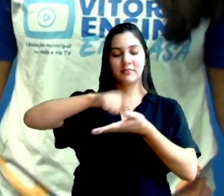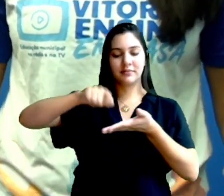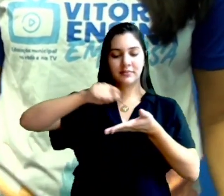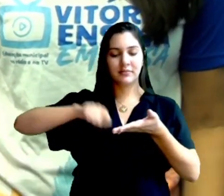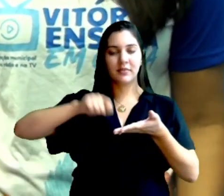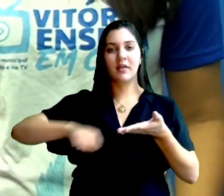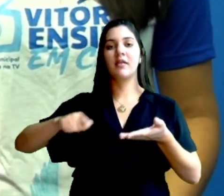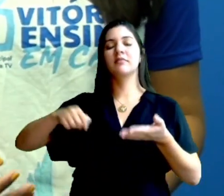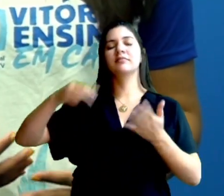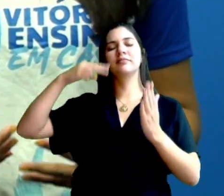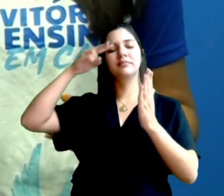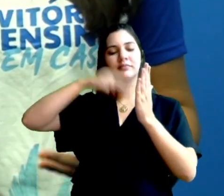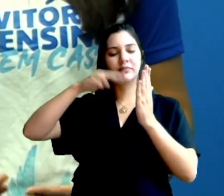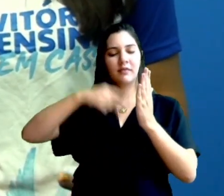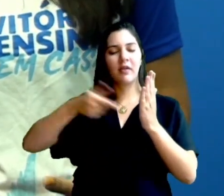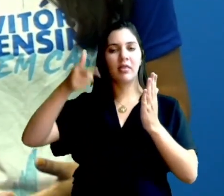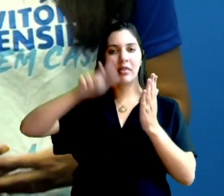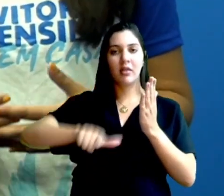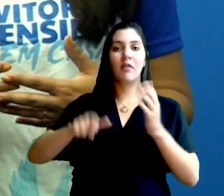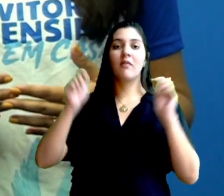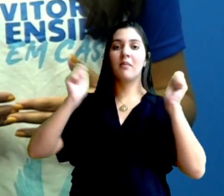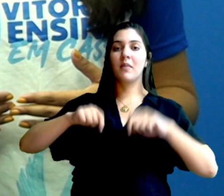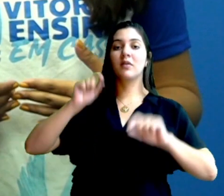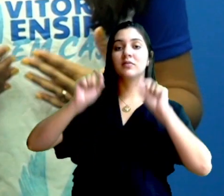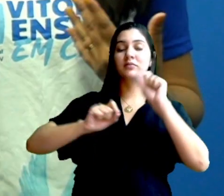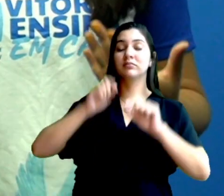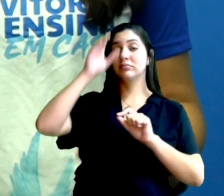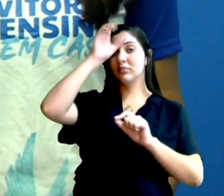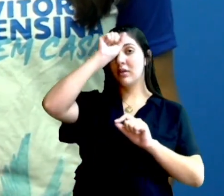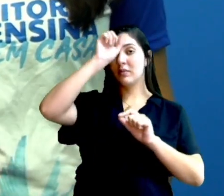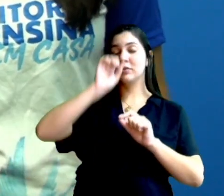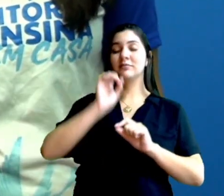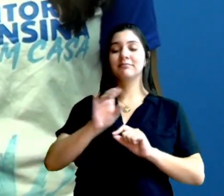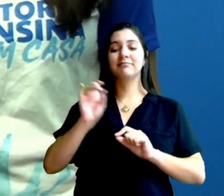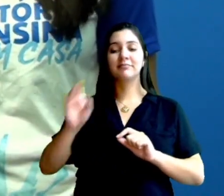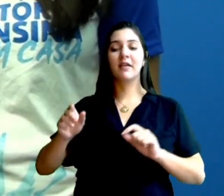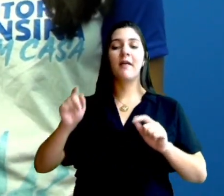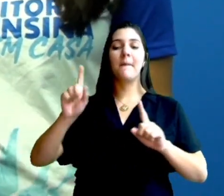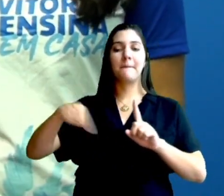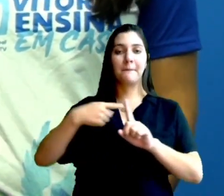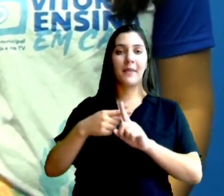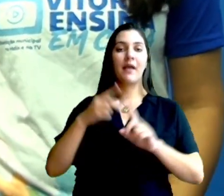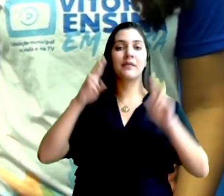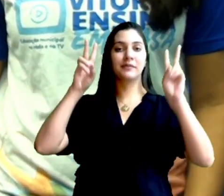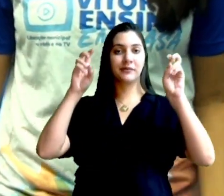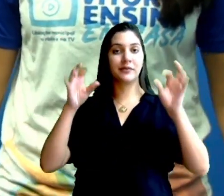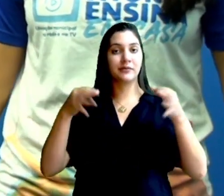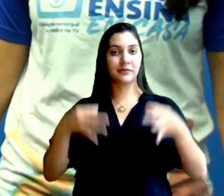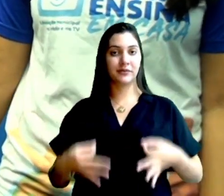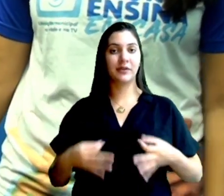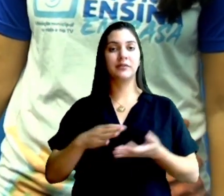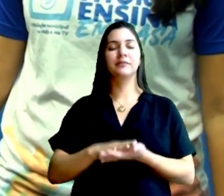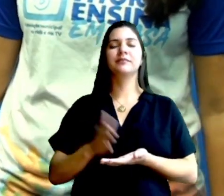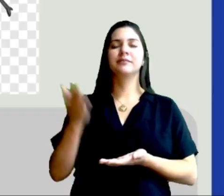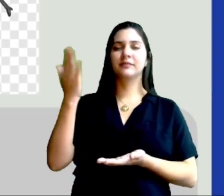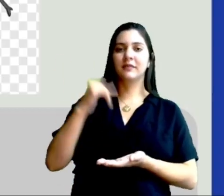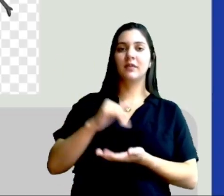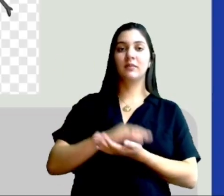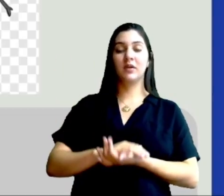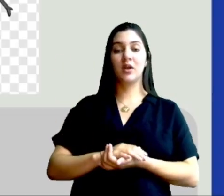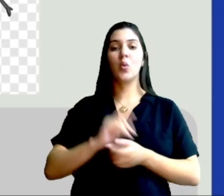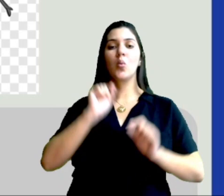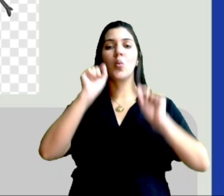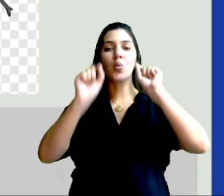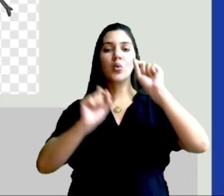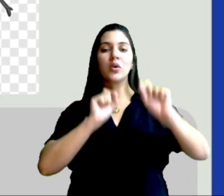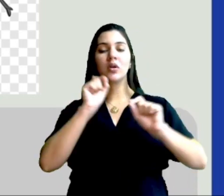anotações e revisem para que vocês possam aprender cada vez mais o conteúdo, tá certo? Então vamos lá. O